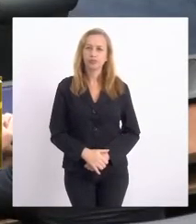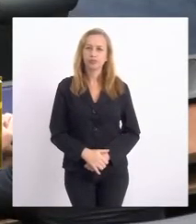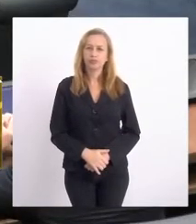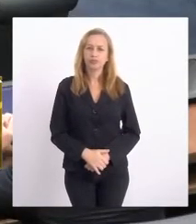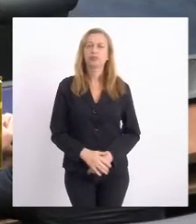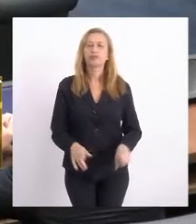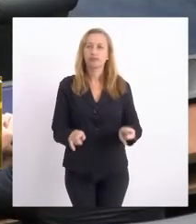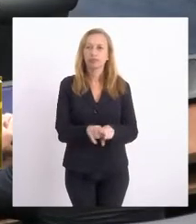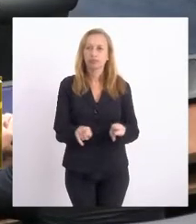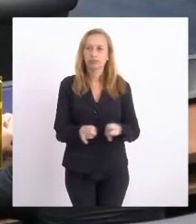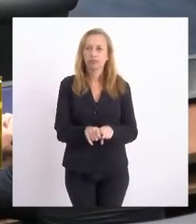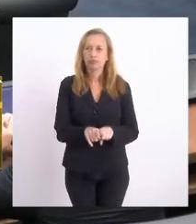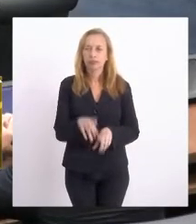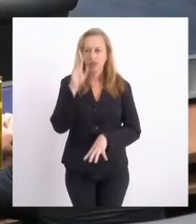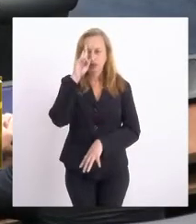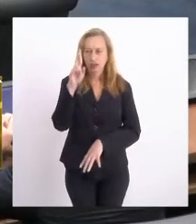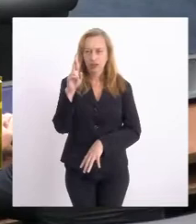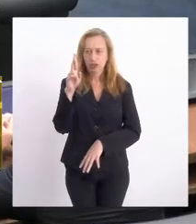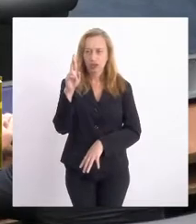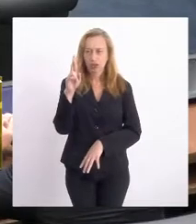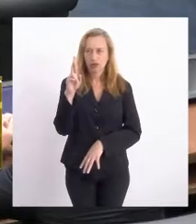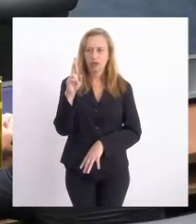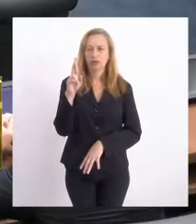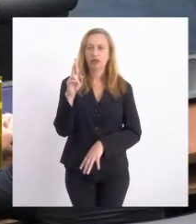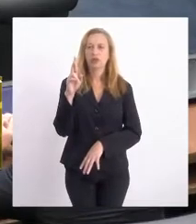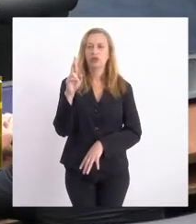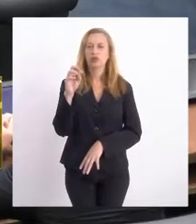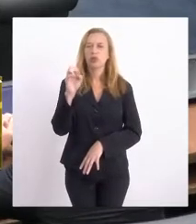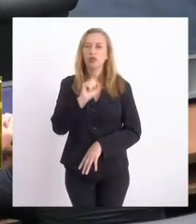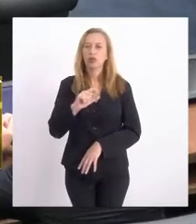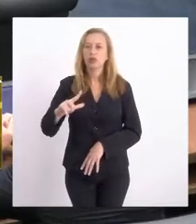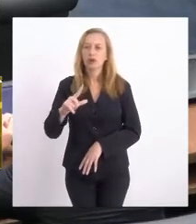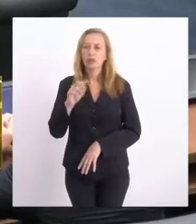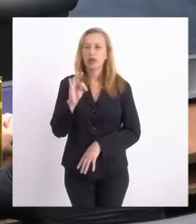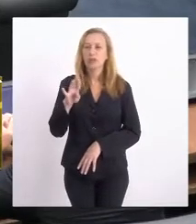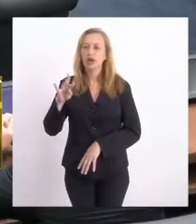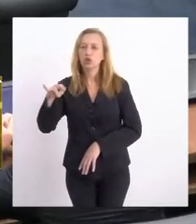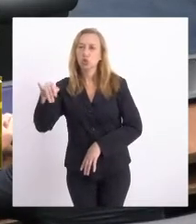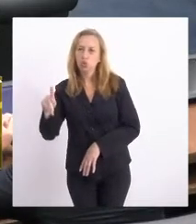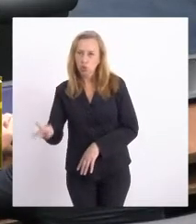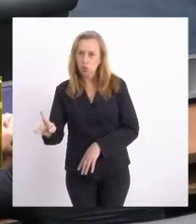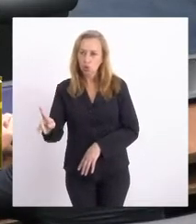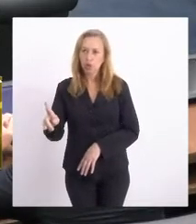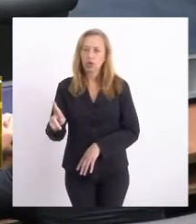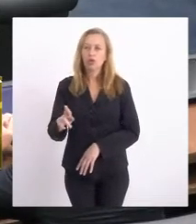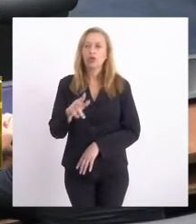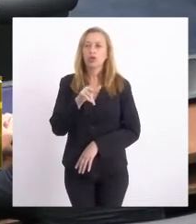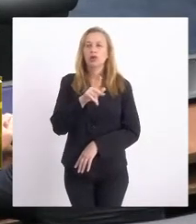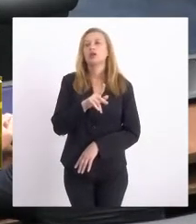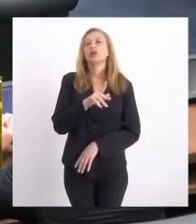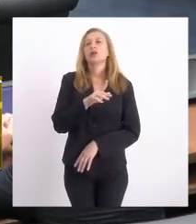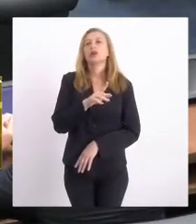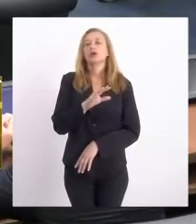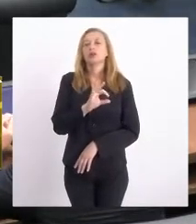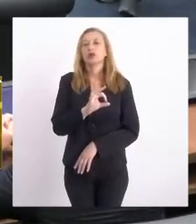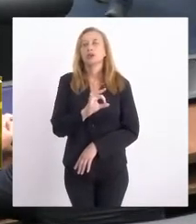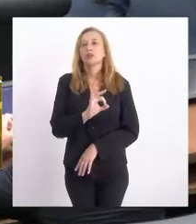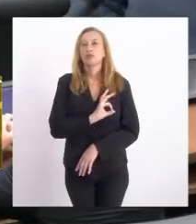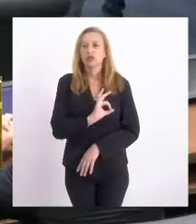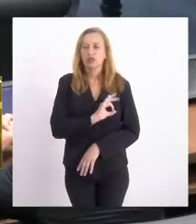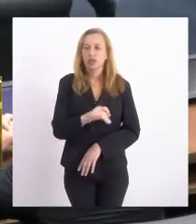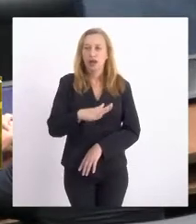nós temos também o Tenente Coronel Robson da ABB tu Batalhão de policiamento em áreas turísticas